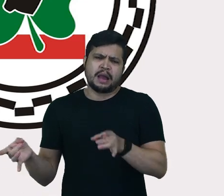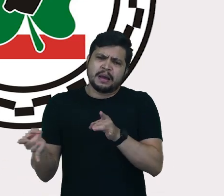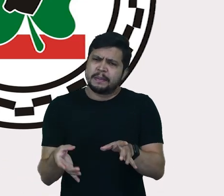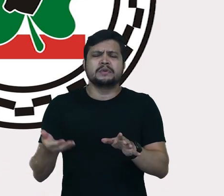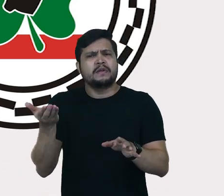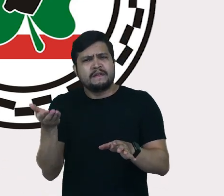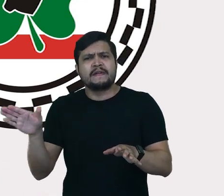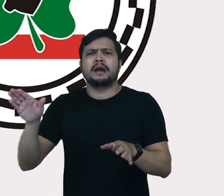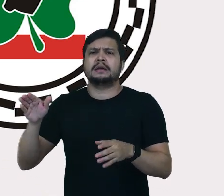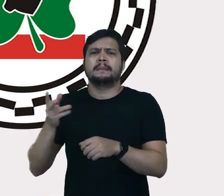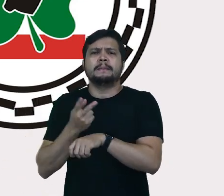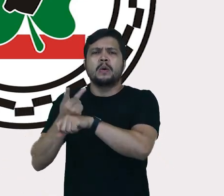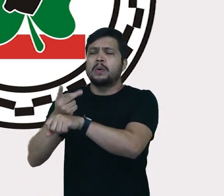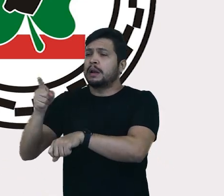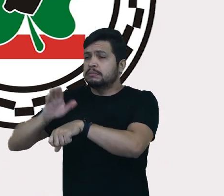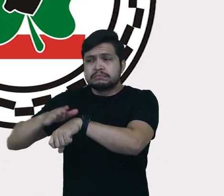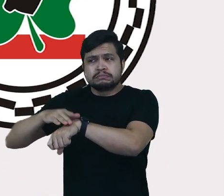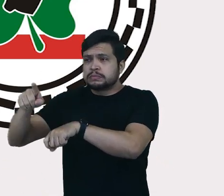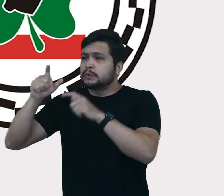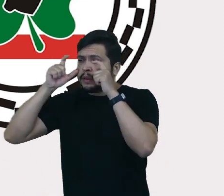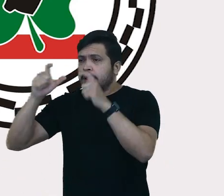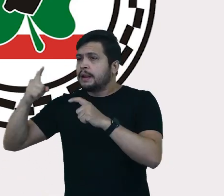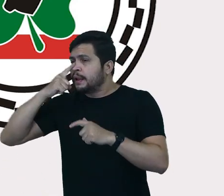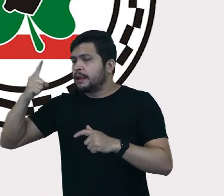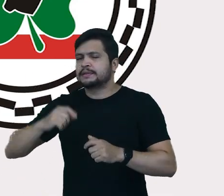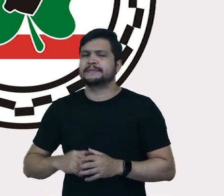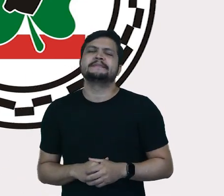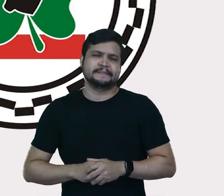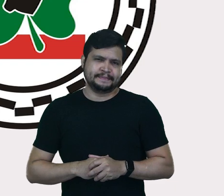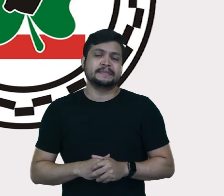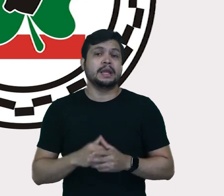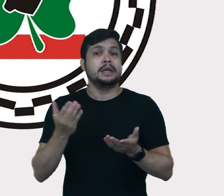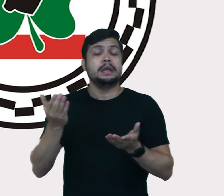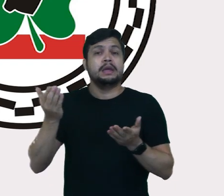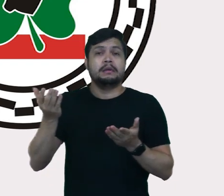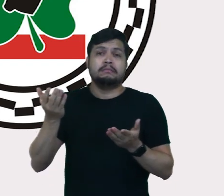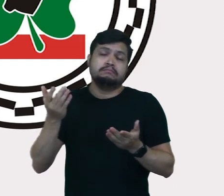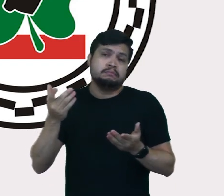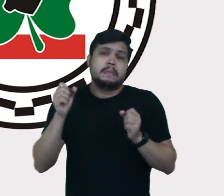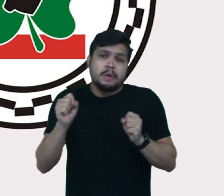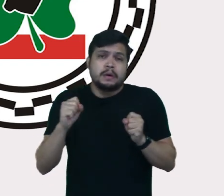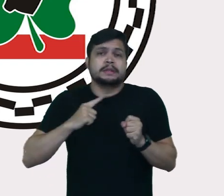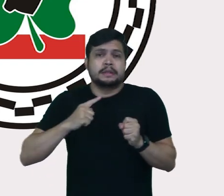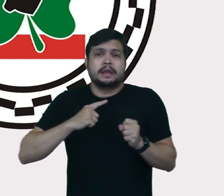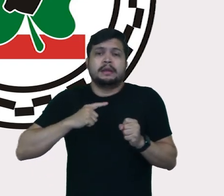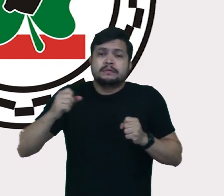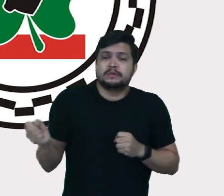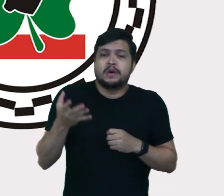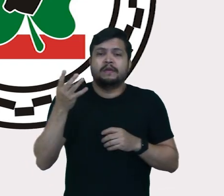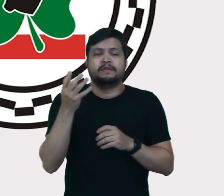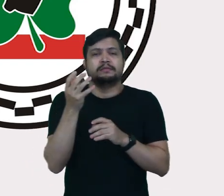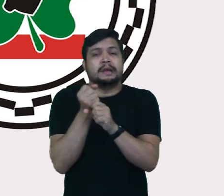é importante a gente fazer essas reflexões e que venham os próximos 30 anos de muito